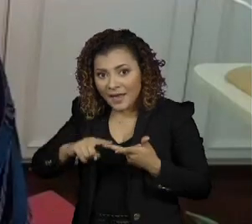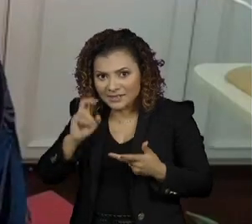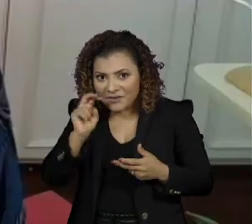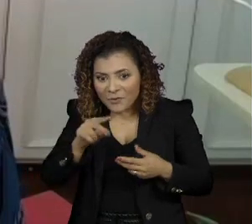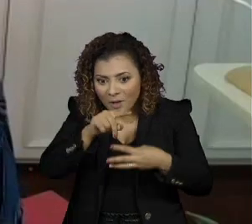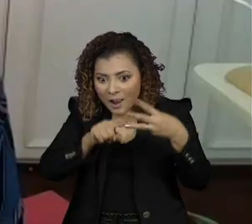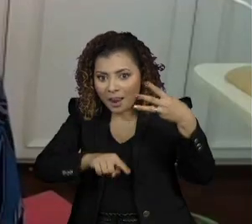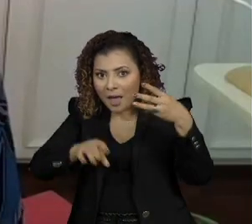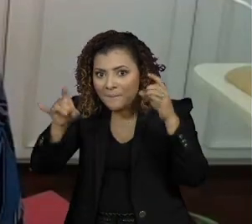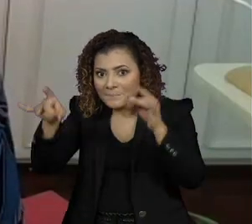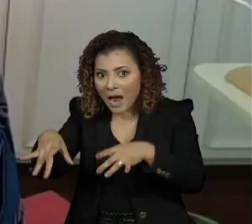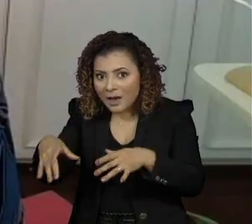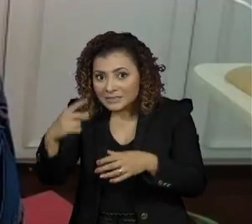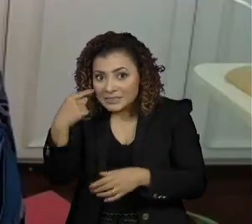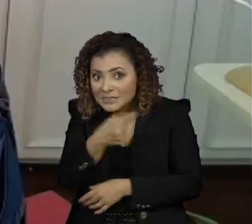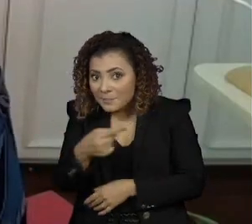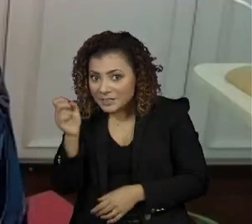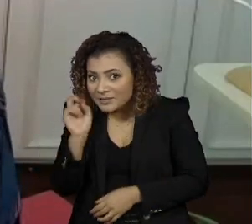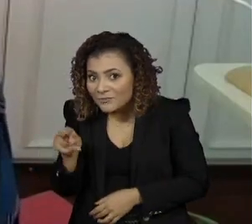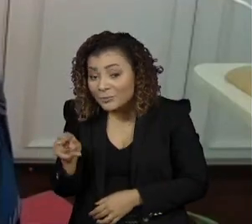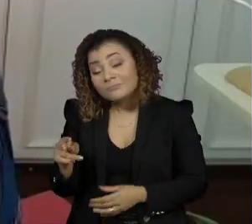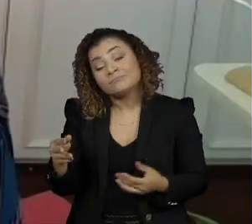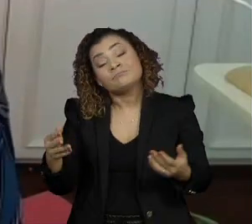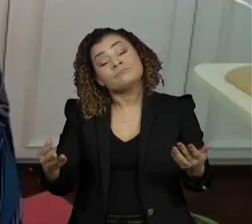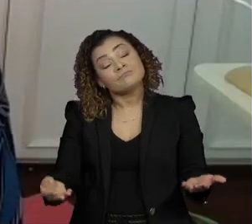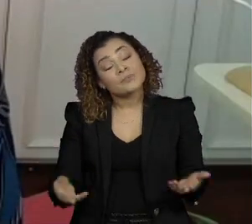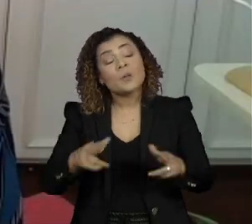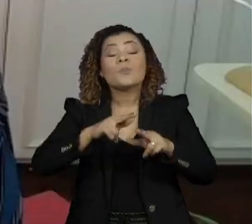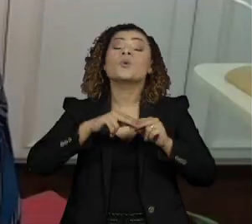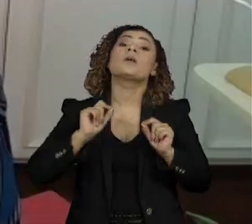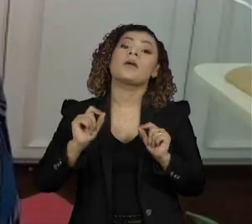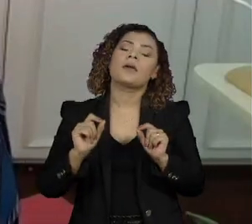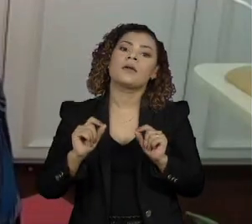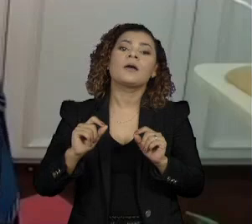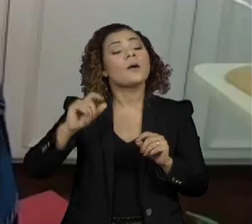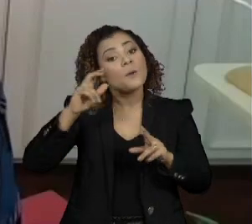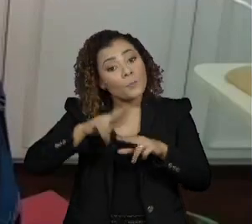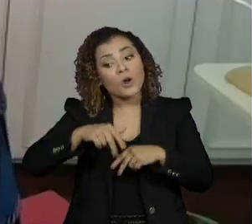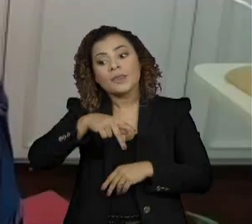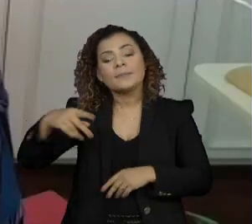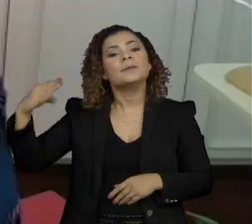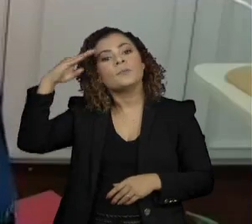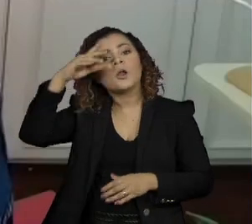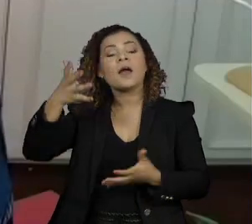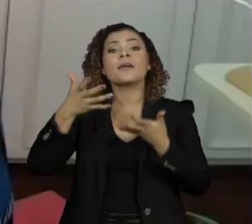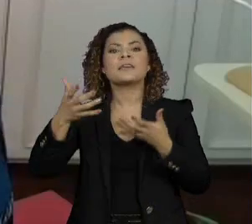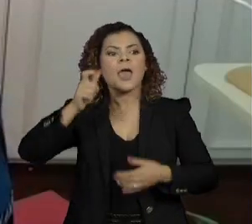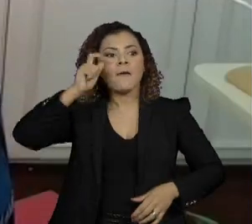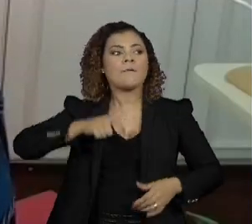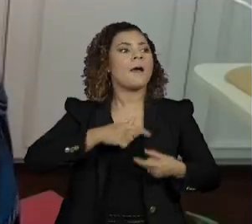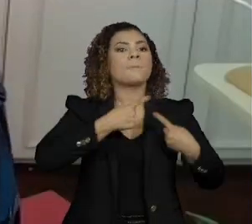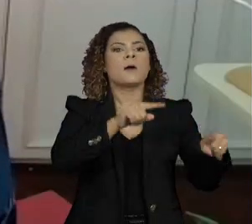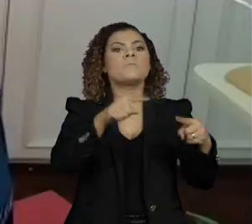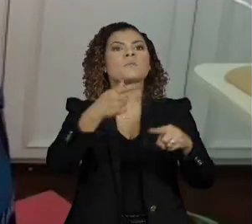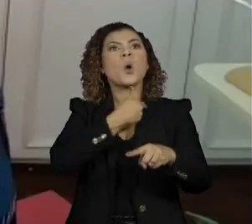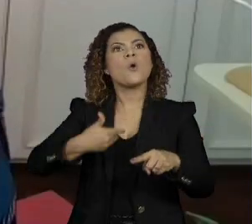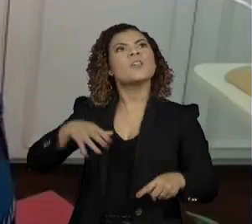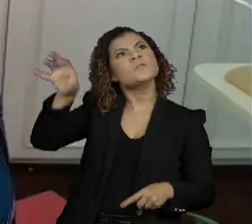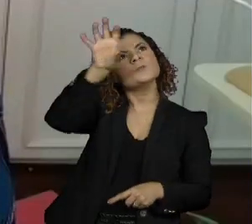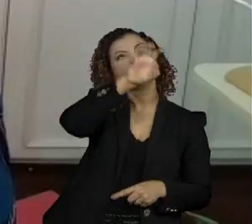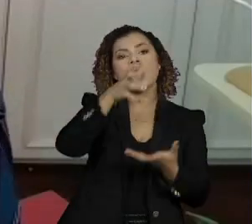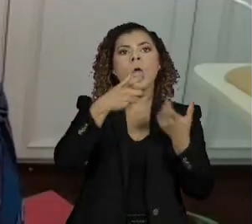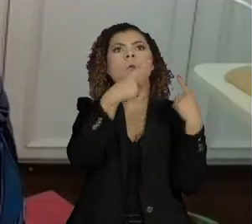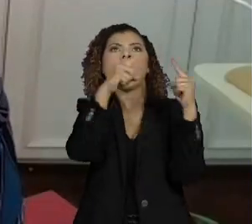gerou a dança das cadeiras dessa semana, tem a sua origem na intenção do presidente de atacar ainda mais os governadores. Se fala em